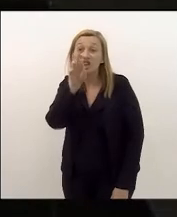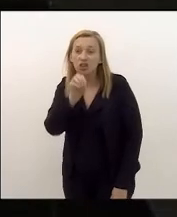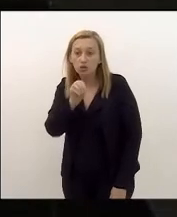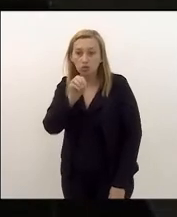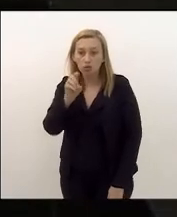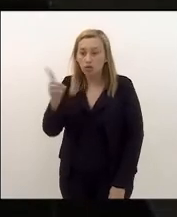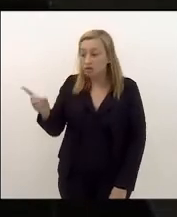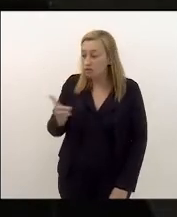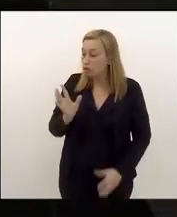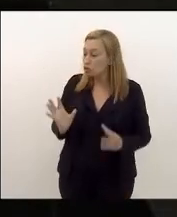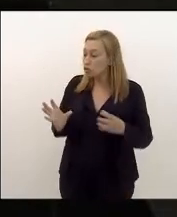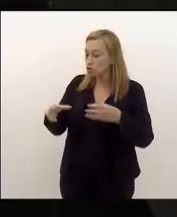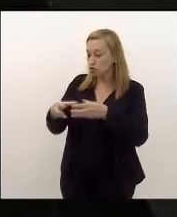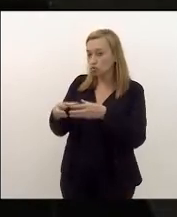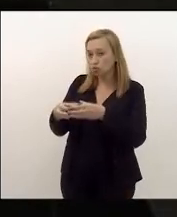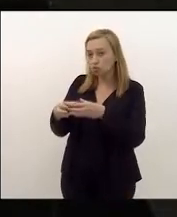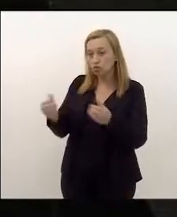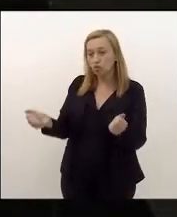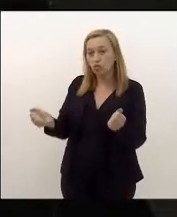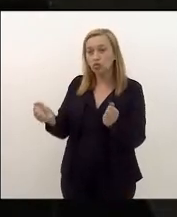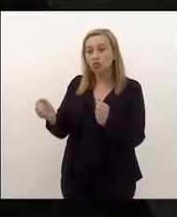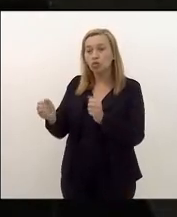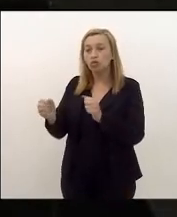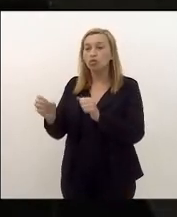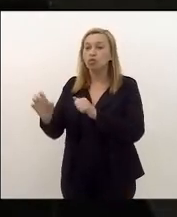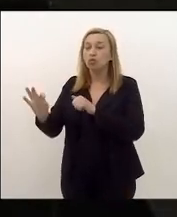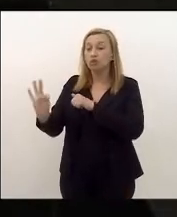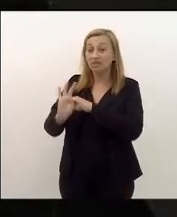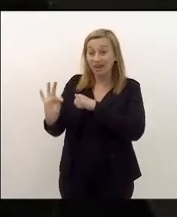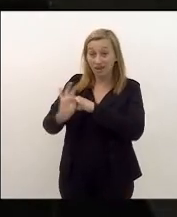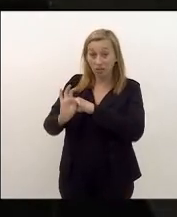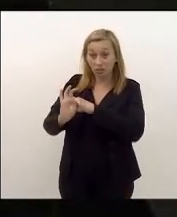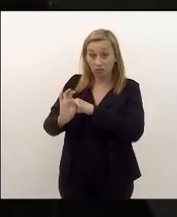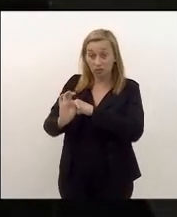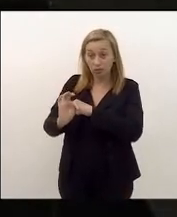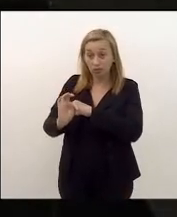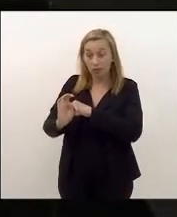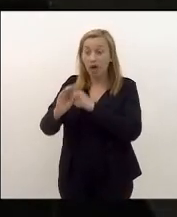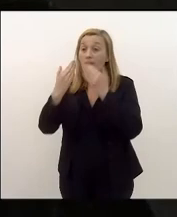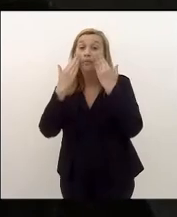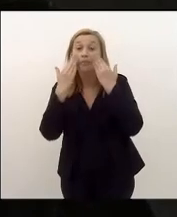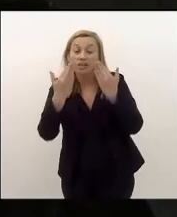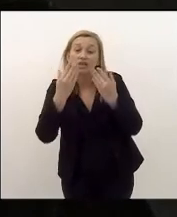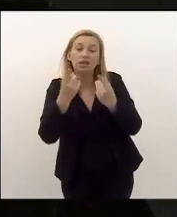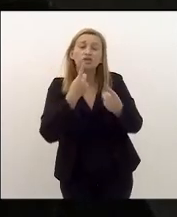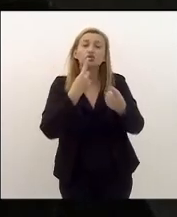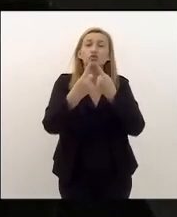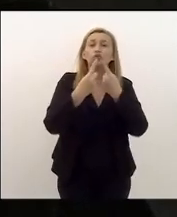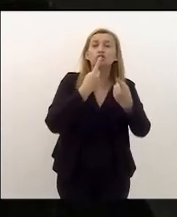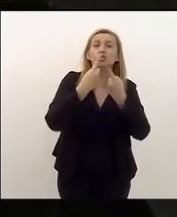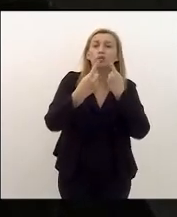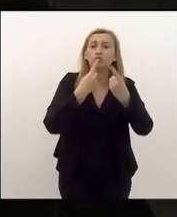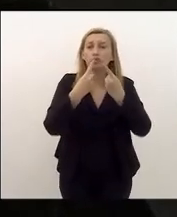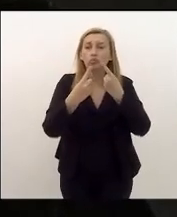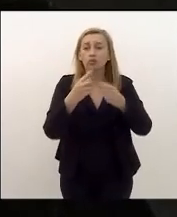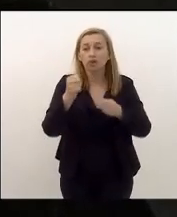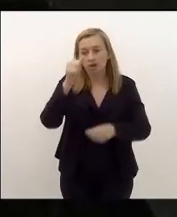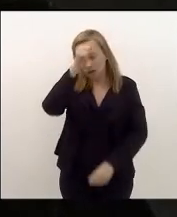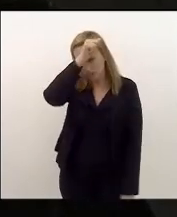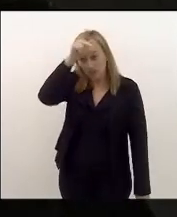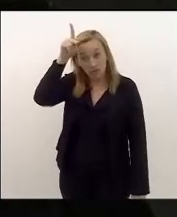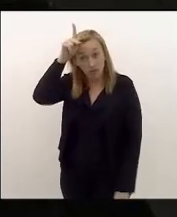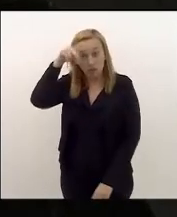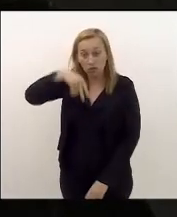com sua equipe técnica para nos apresentar uma discussão que a Prefeitura de Nova